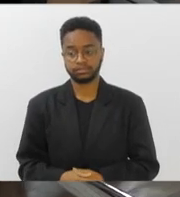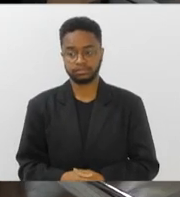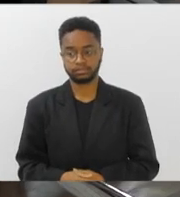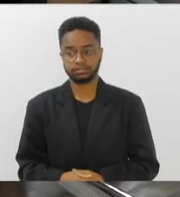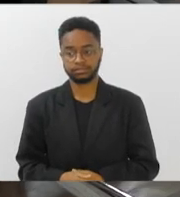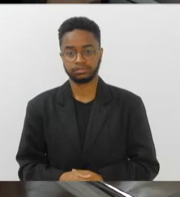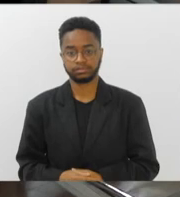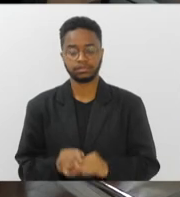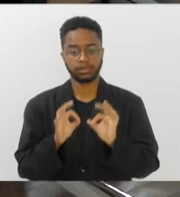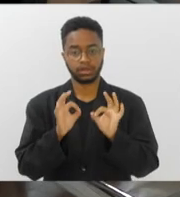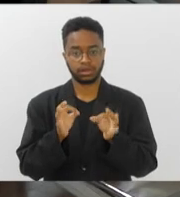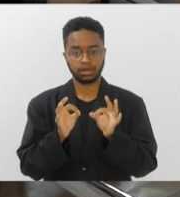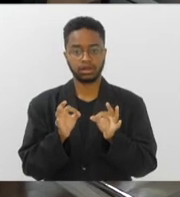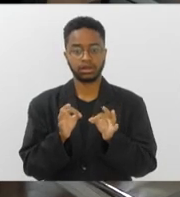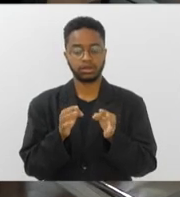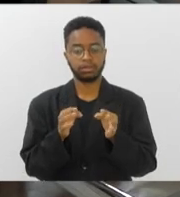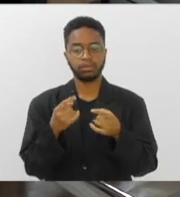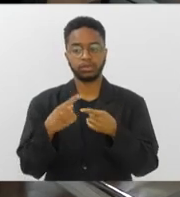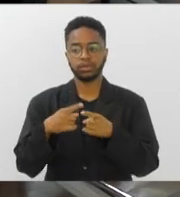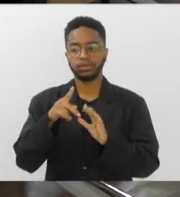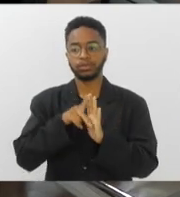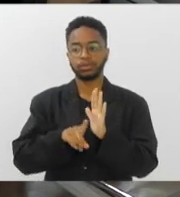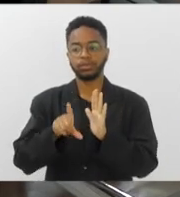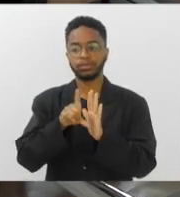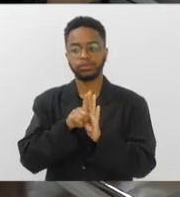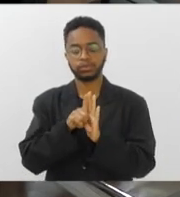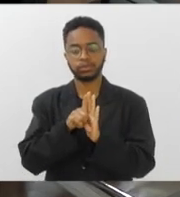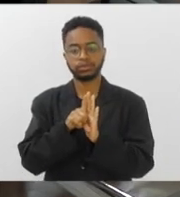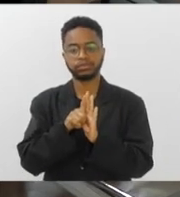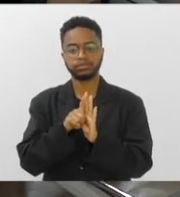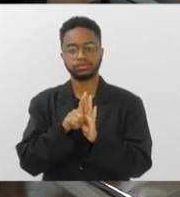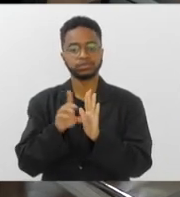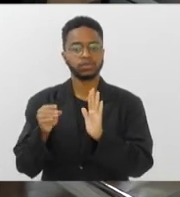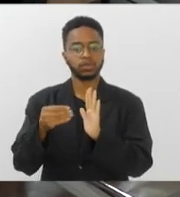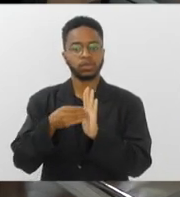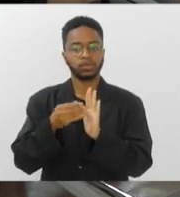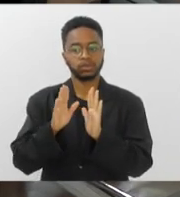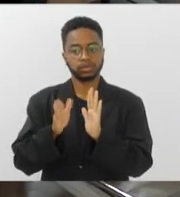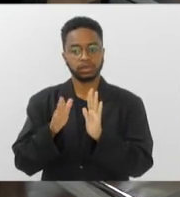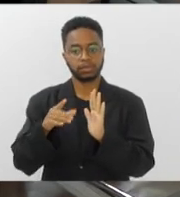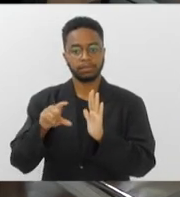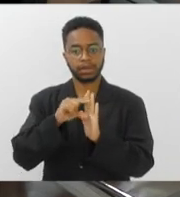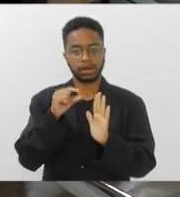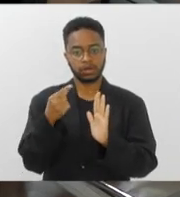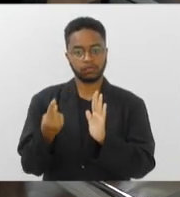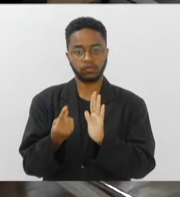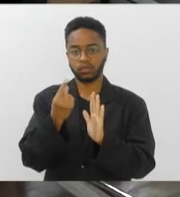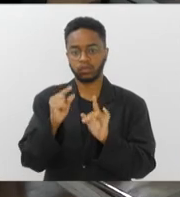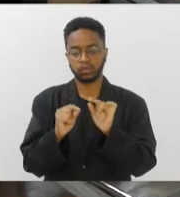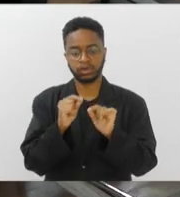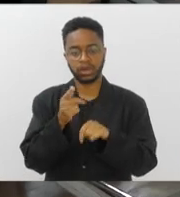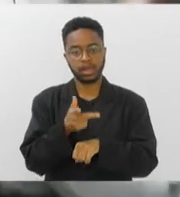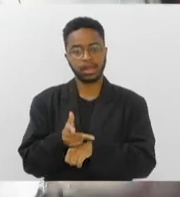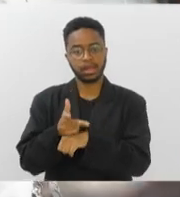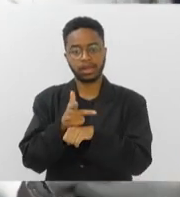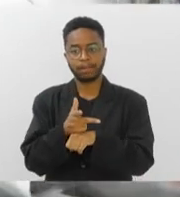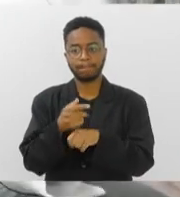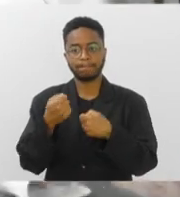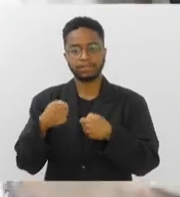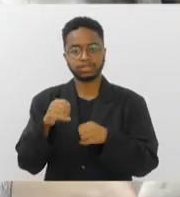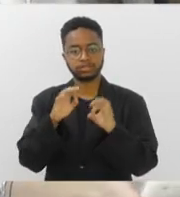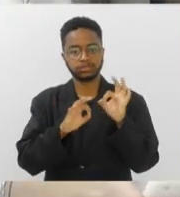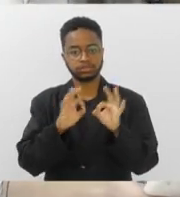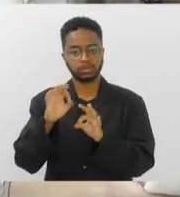de fato, porque o PL, ele coloca no parágrafo único que as câmeras devem ser